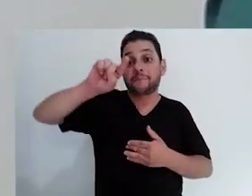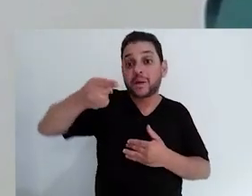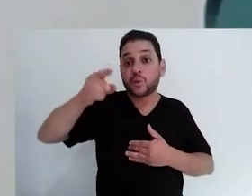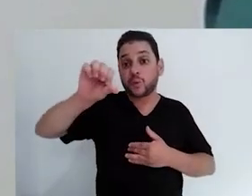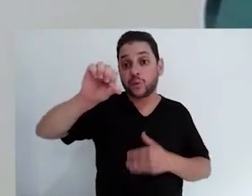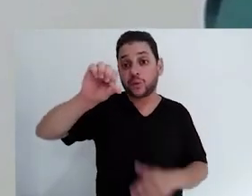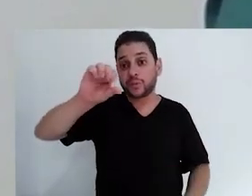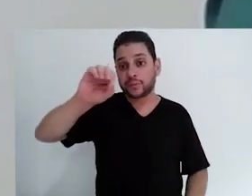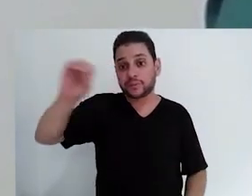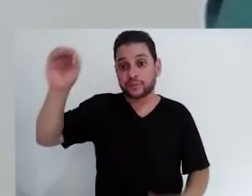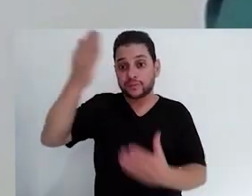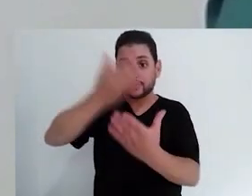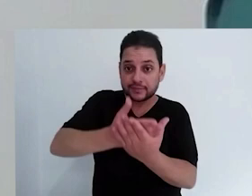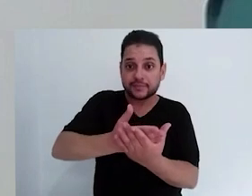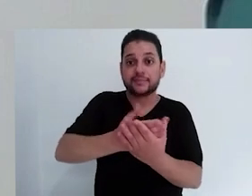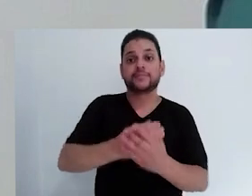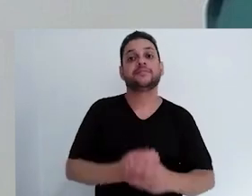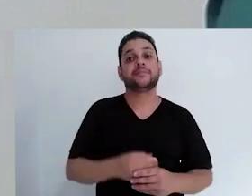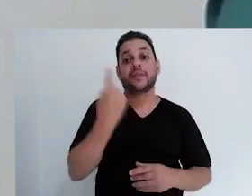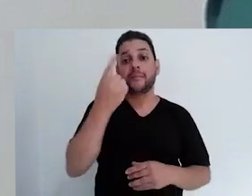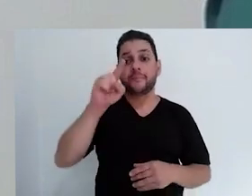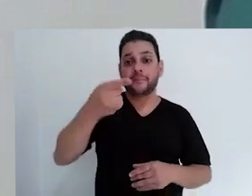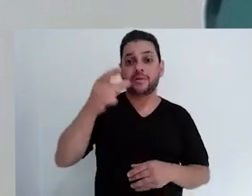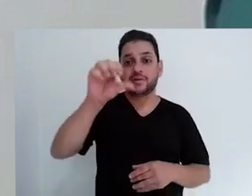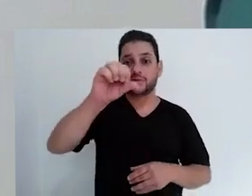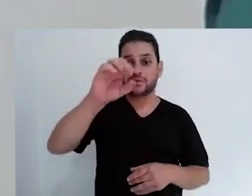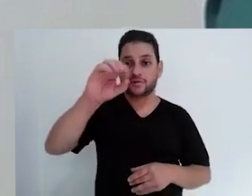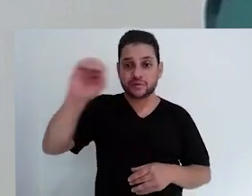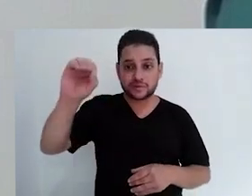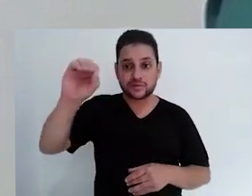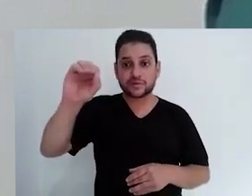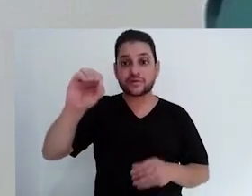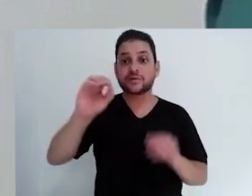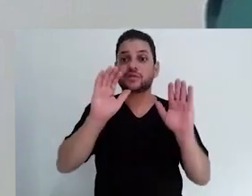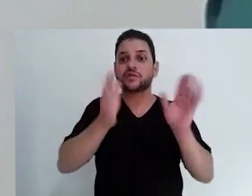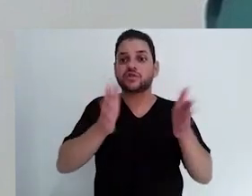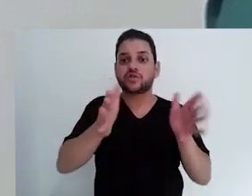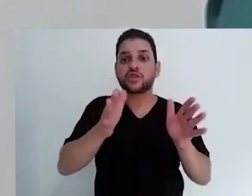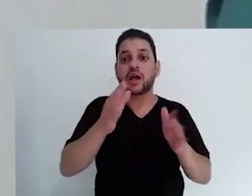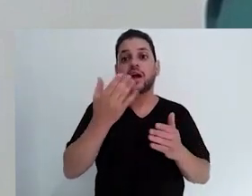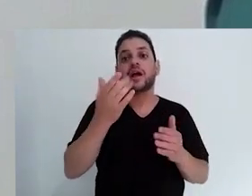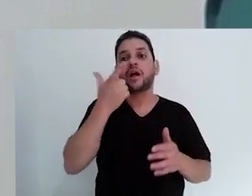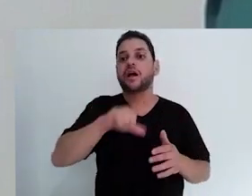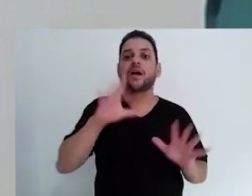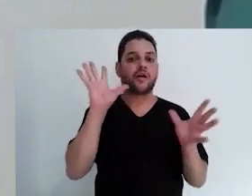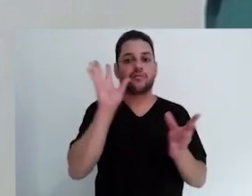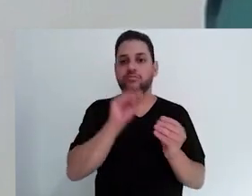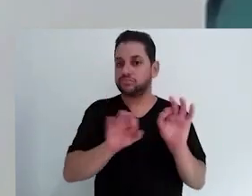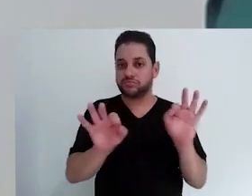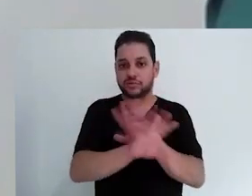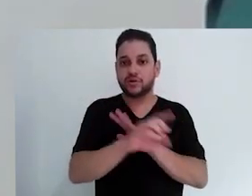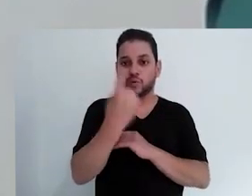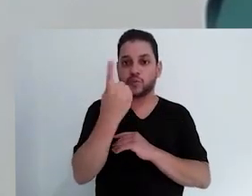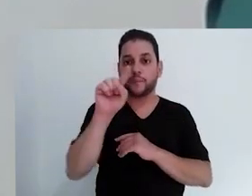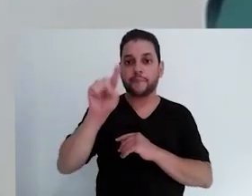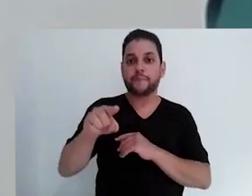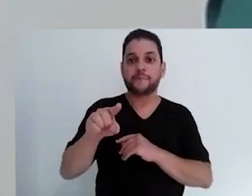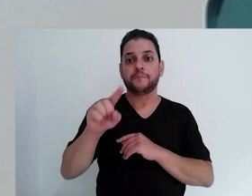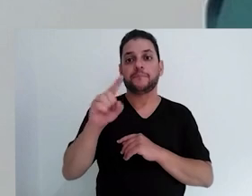sendo que desses 1.900 processos já foram proferidas 1.015 sentenças. 184 no primeiro